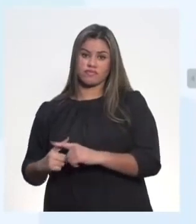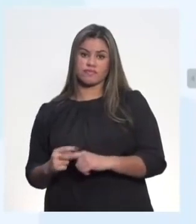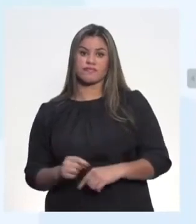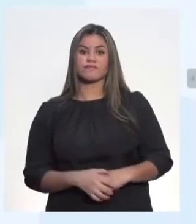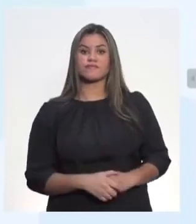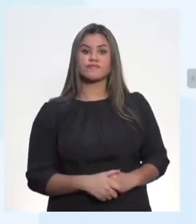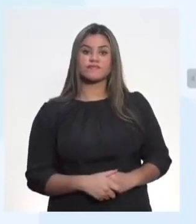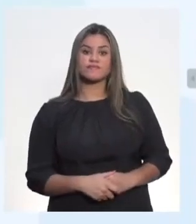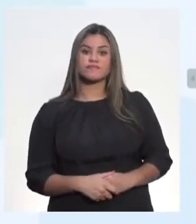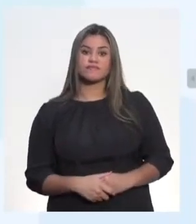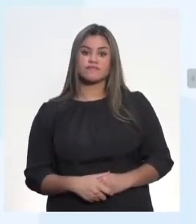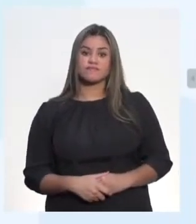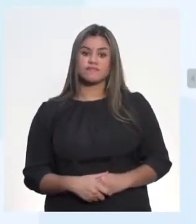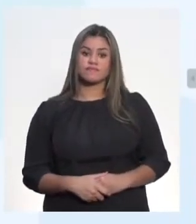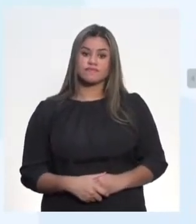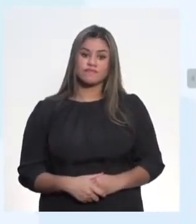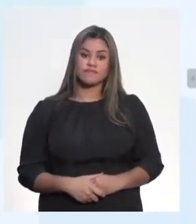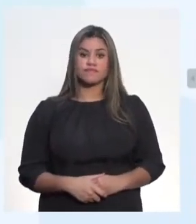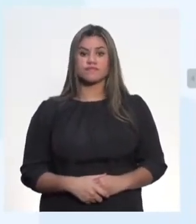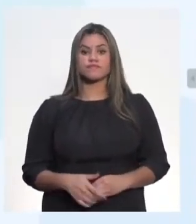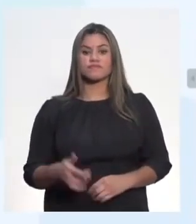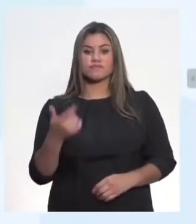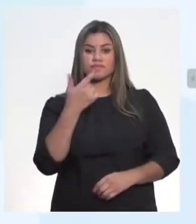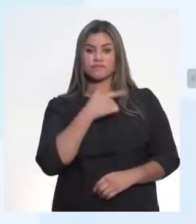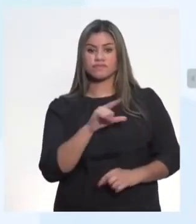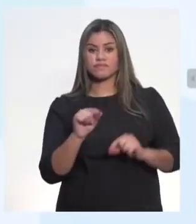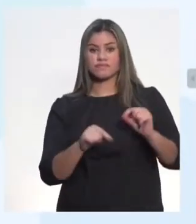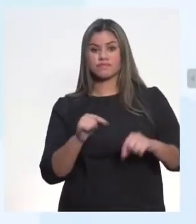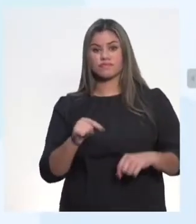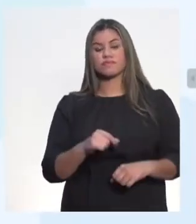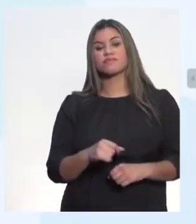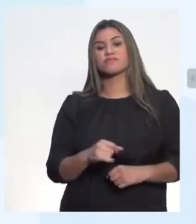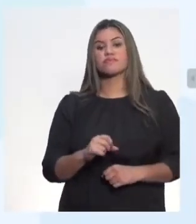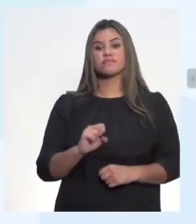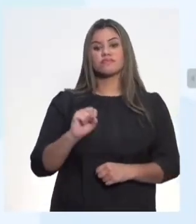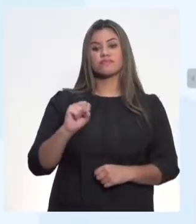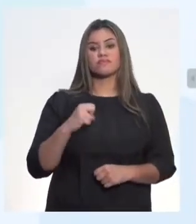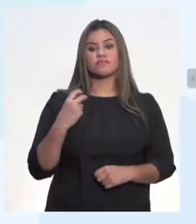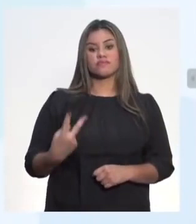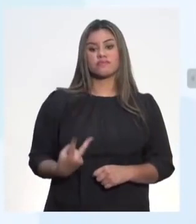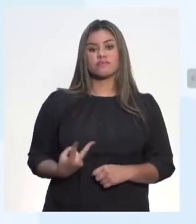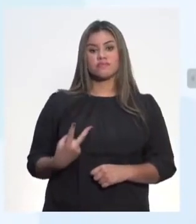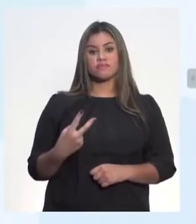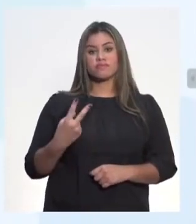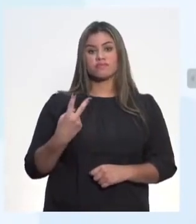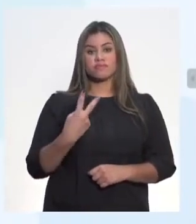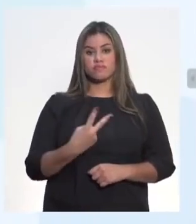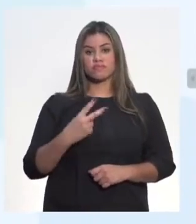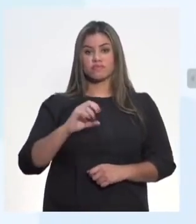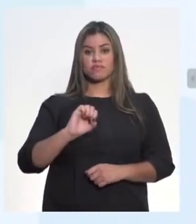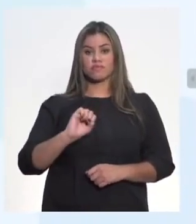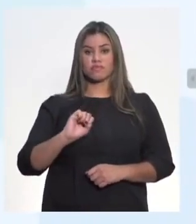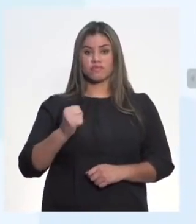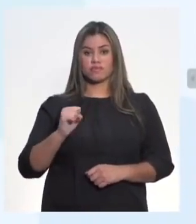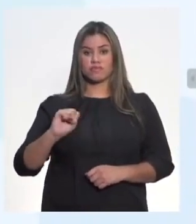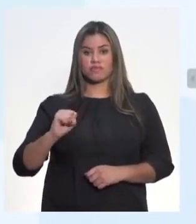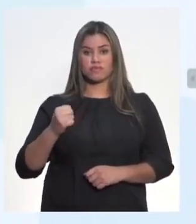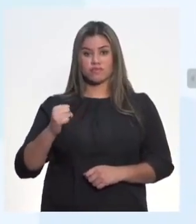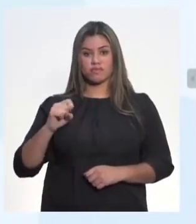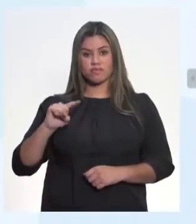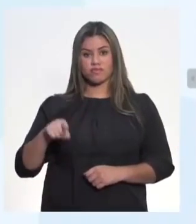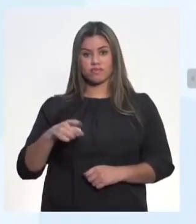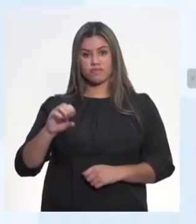faço essa multiplicação, eu chego nos juros de R$ 288. O que significa? Que no final